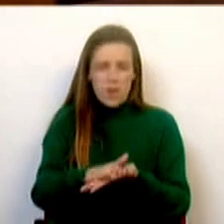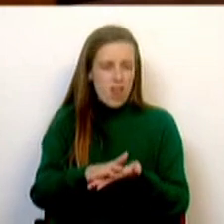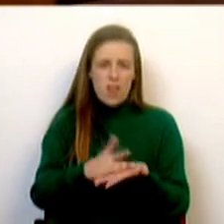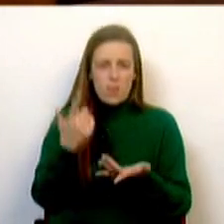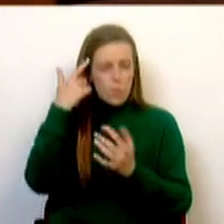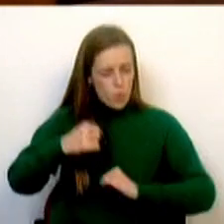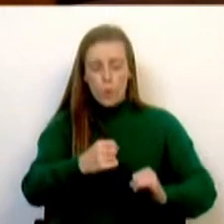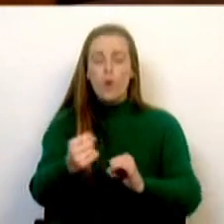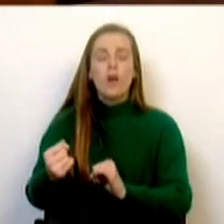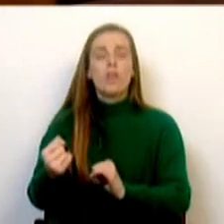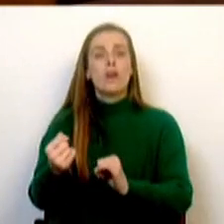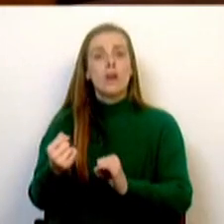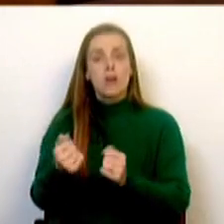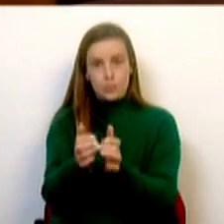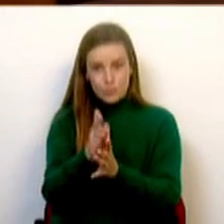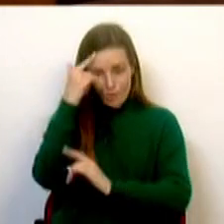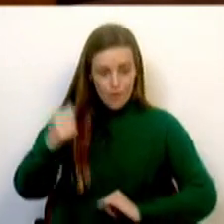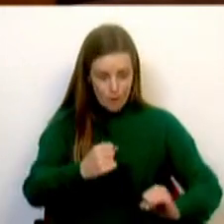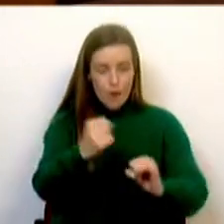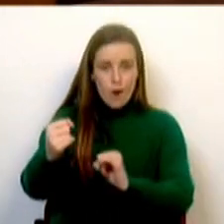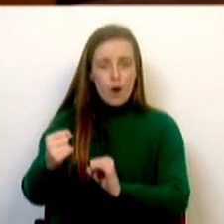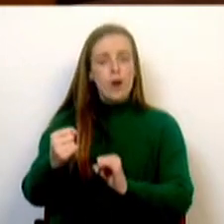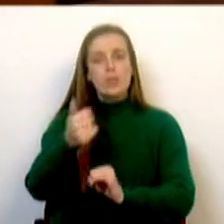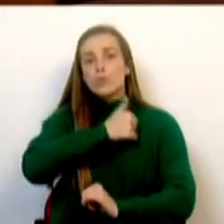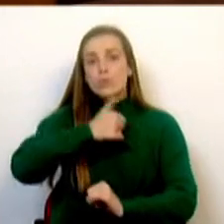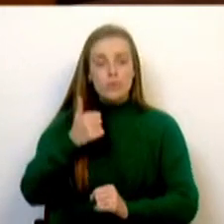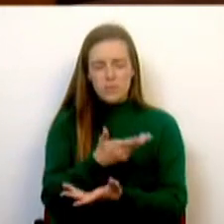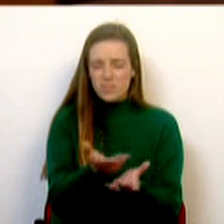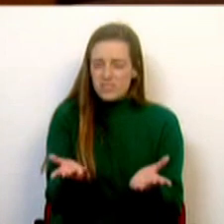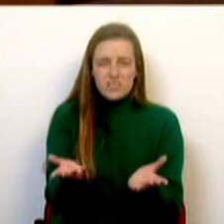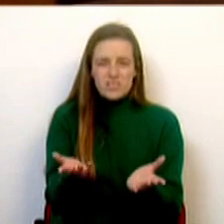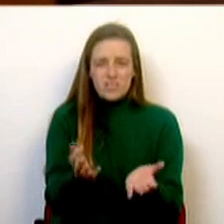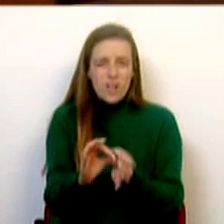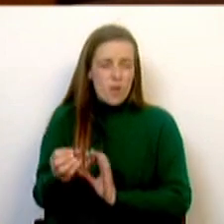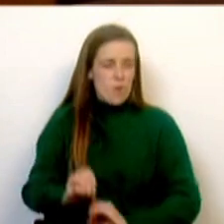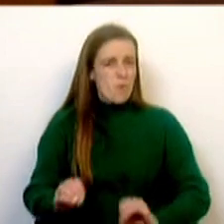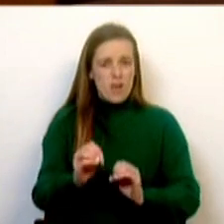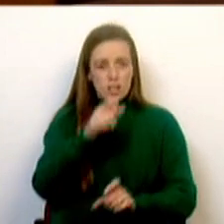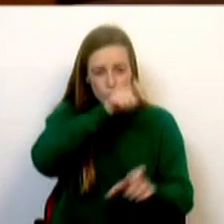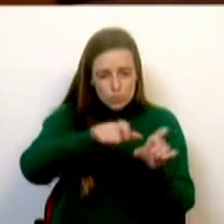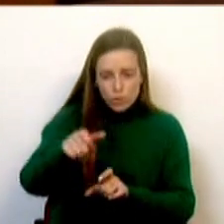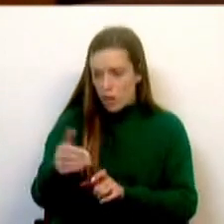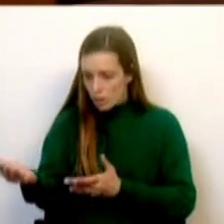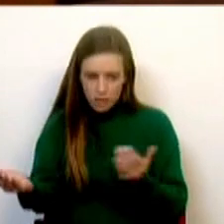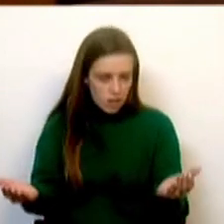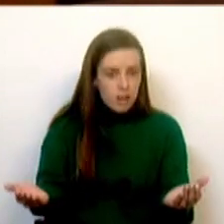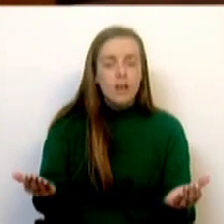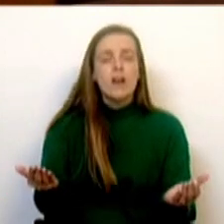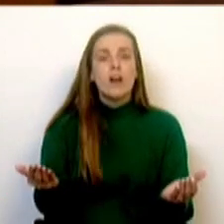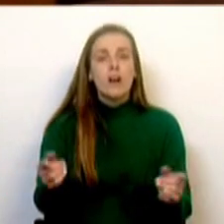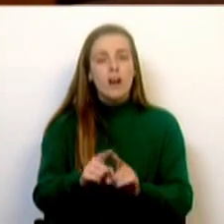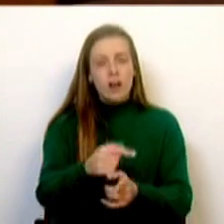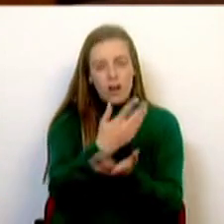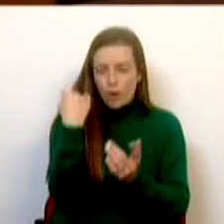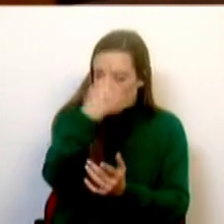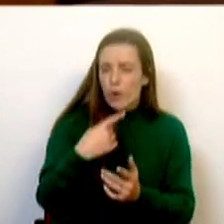nunca é. Estamos todos de acordo que é preciso evitar o sofrimento inútil de seres humanos de ambos os lados, pessoas que têm rosto e